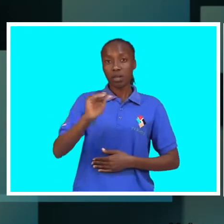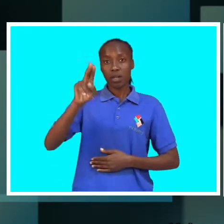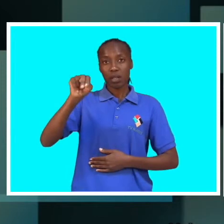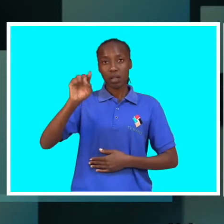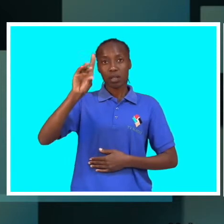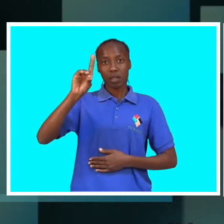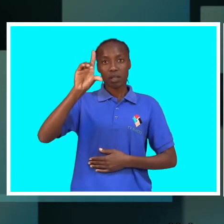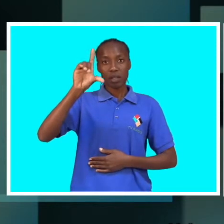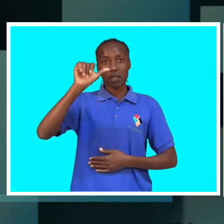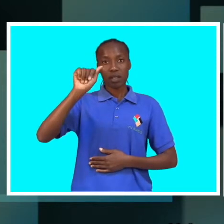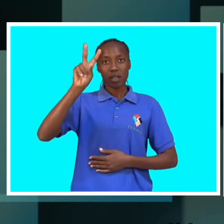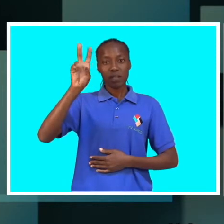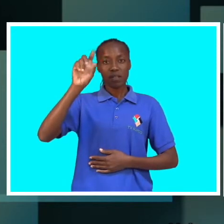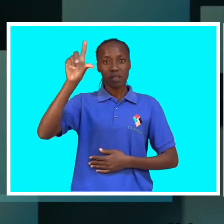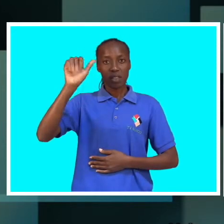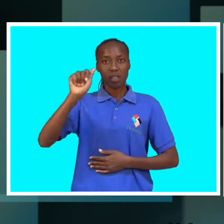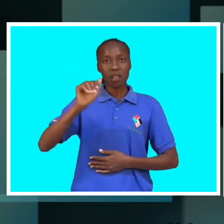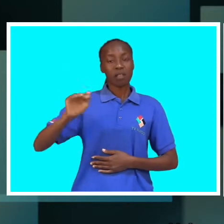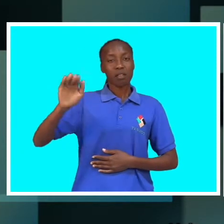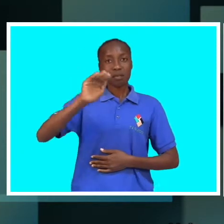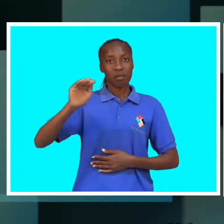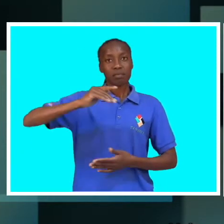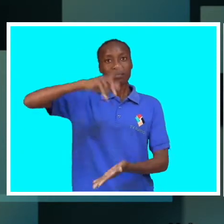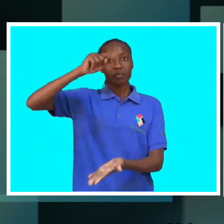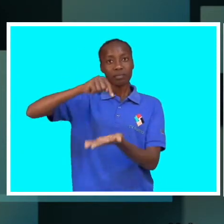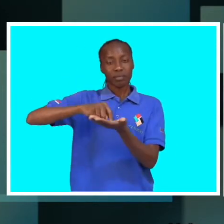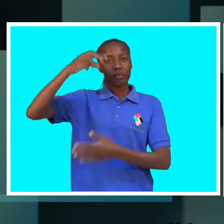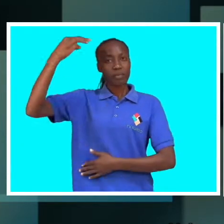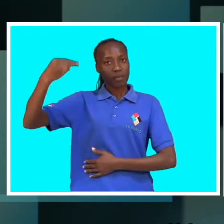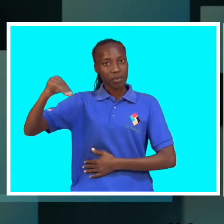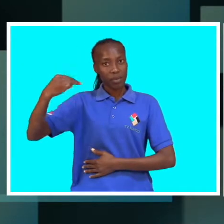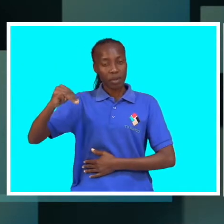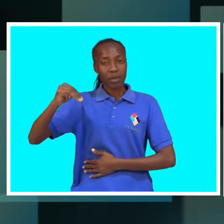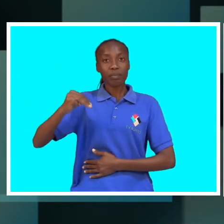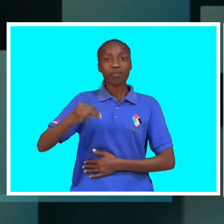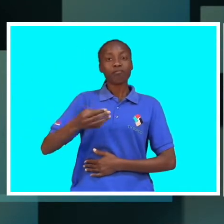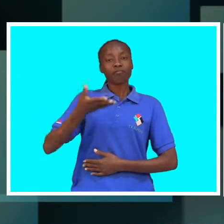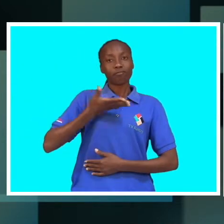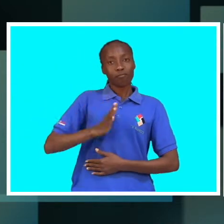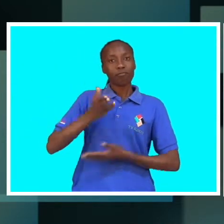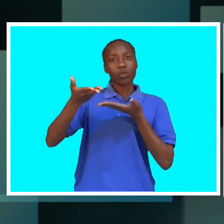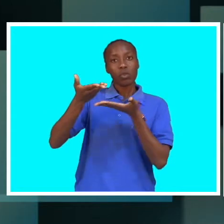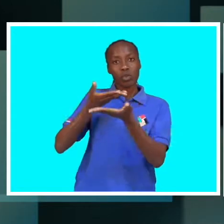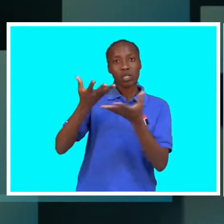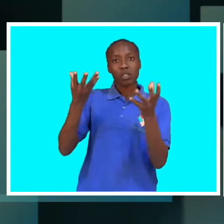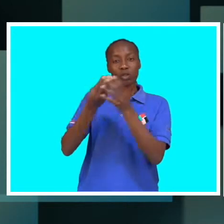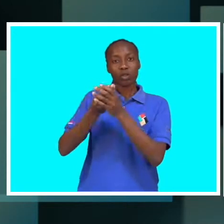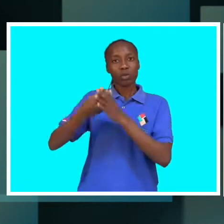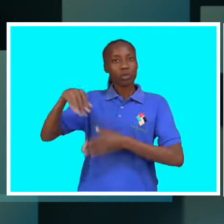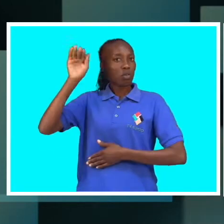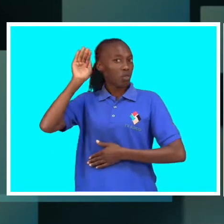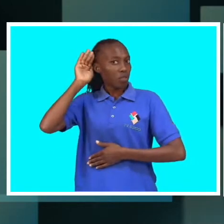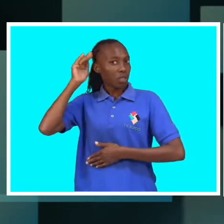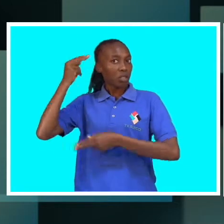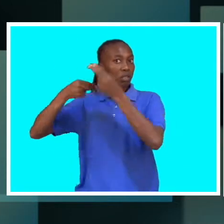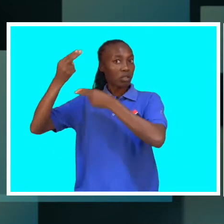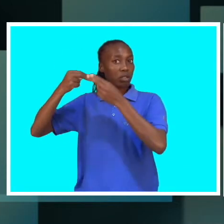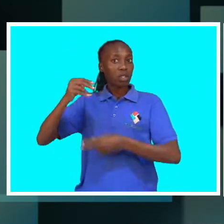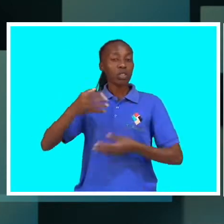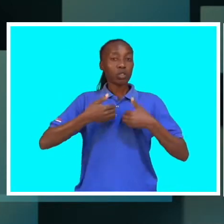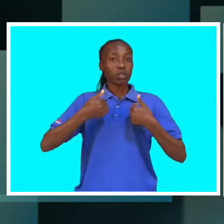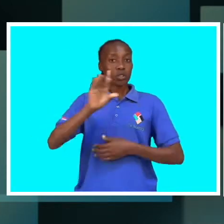estamos no bairro de Incavela, no nível da cidade de Amatola, para acompanharmos um tutorial de